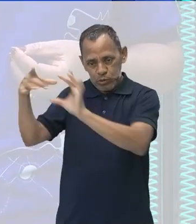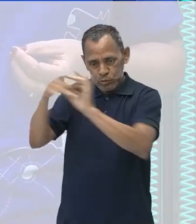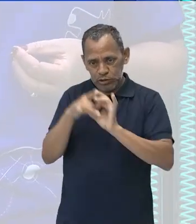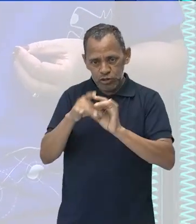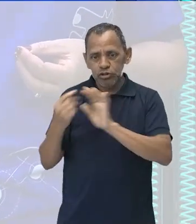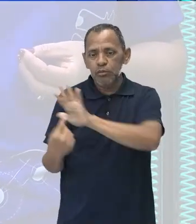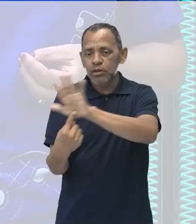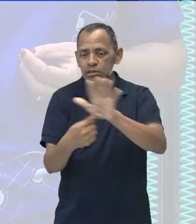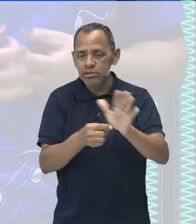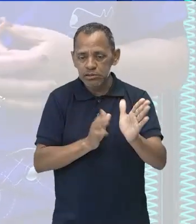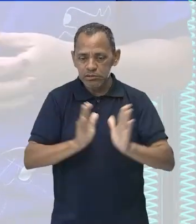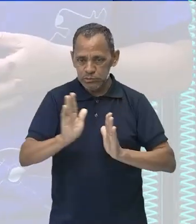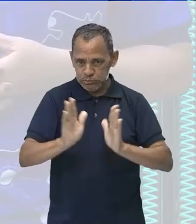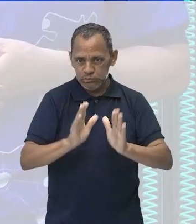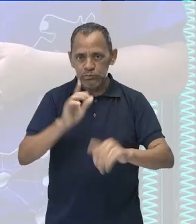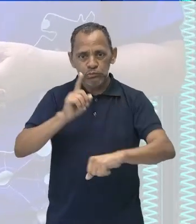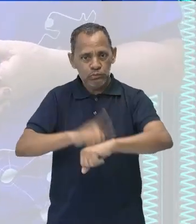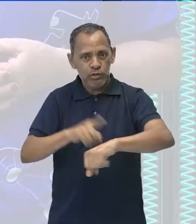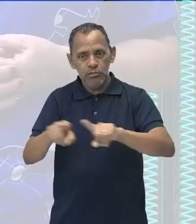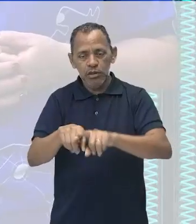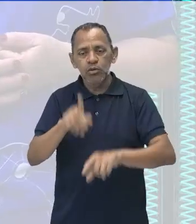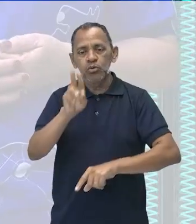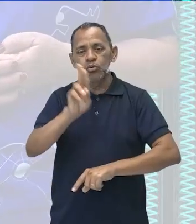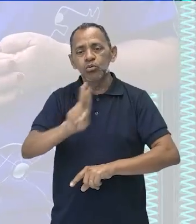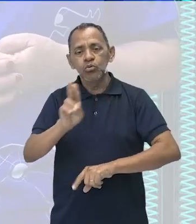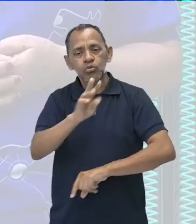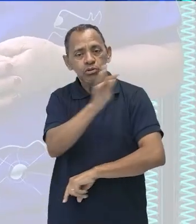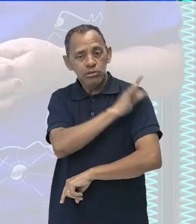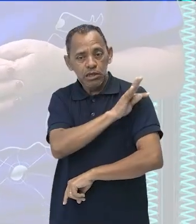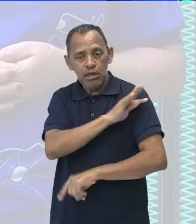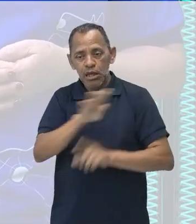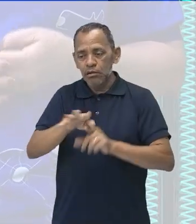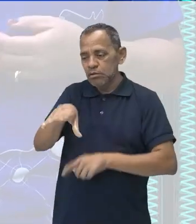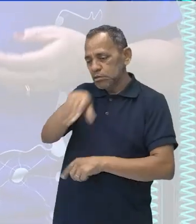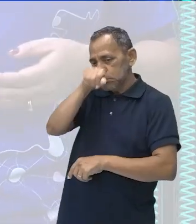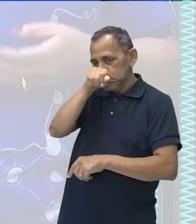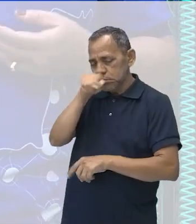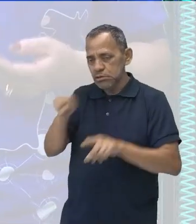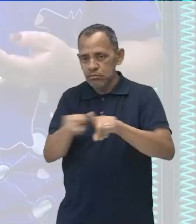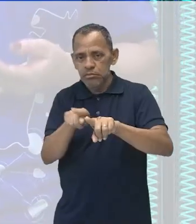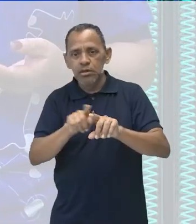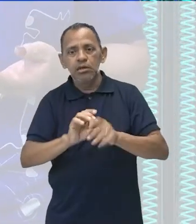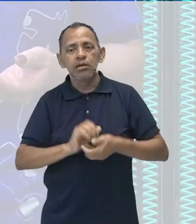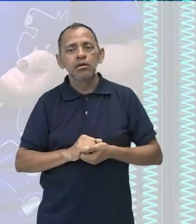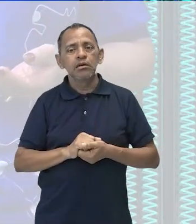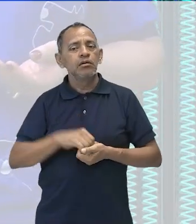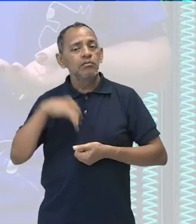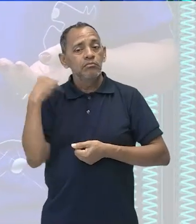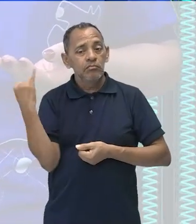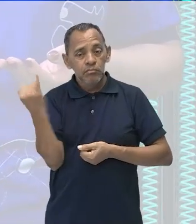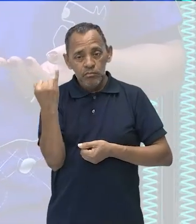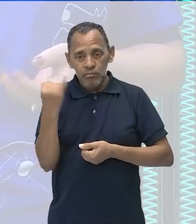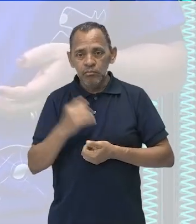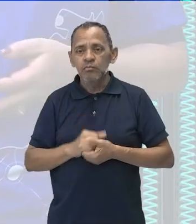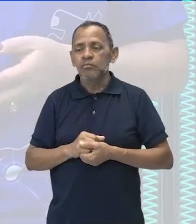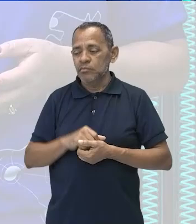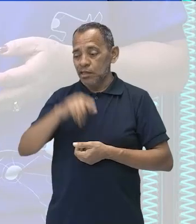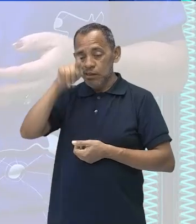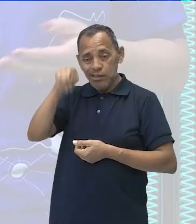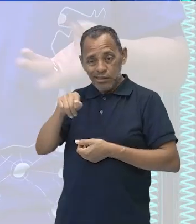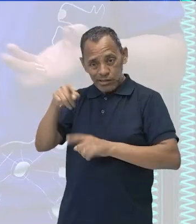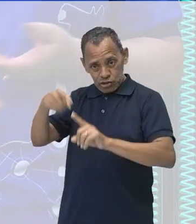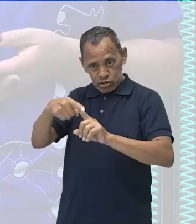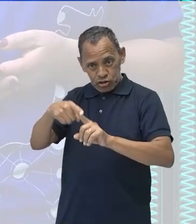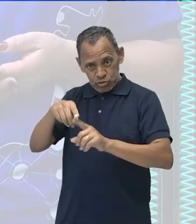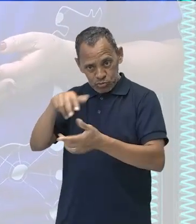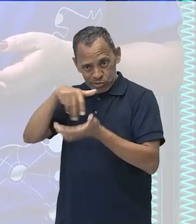da apresentação naquele momento. O uso de técnicas de respiração também é muito importante na dança moderna. A